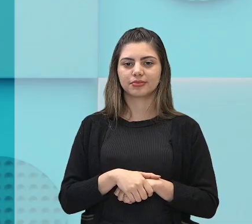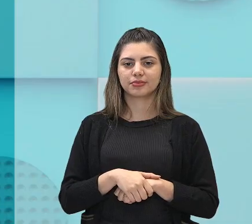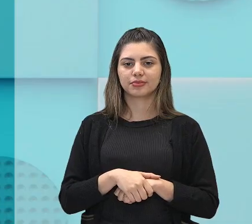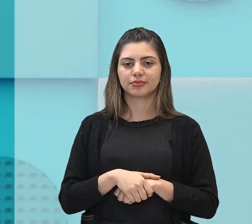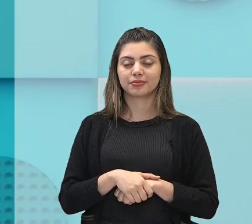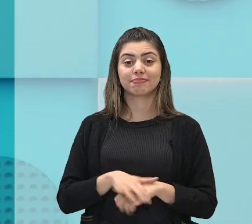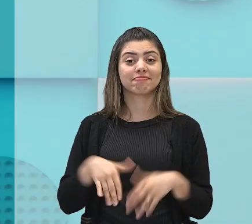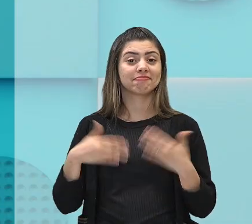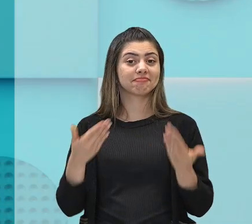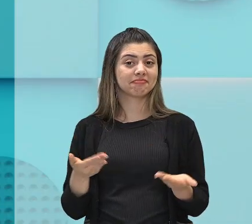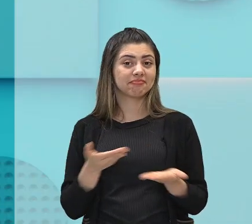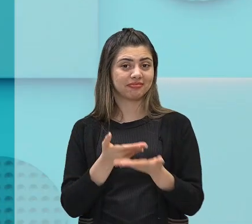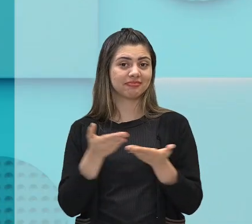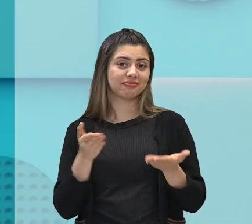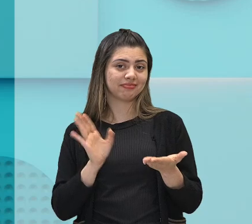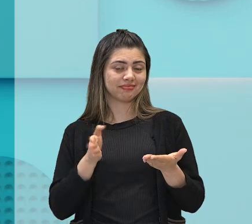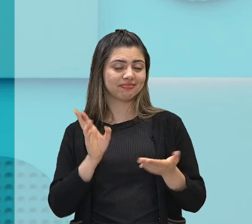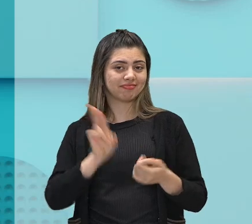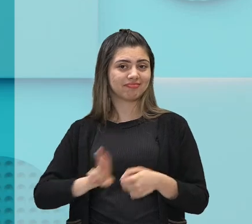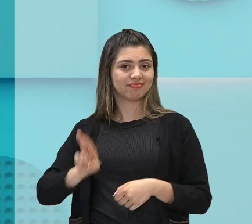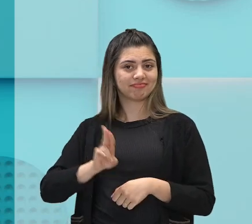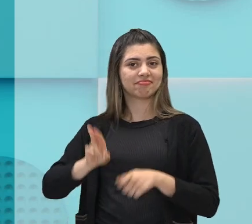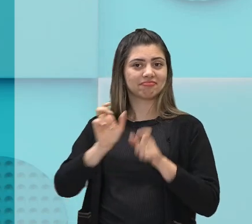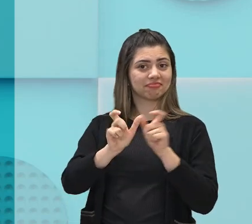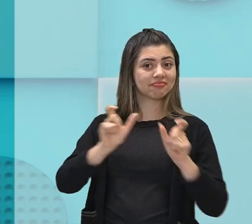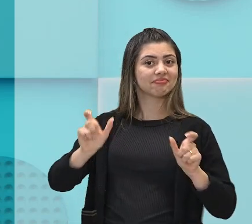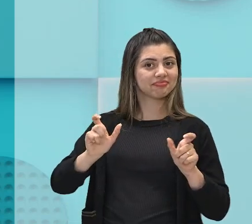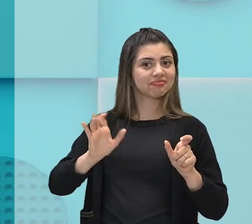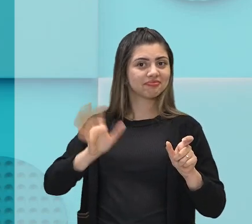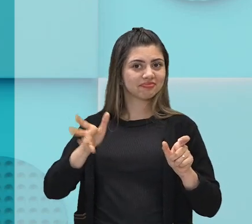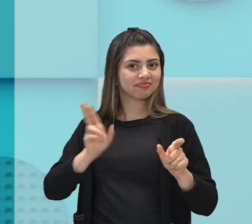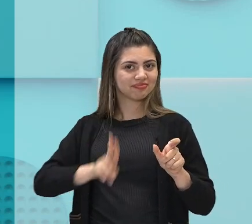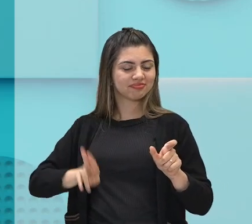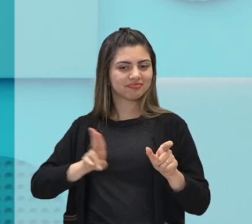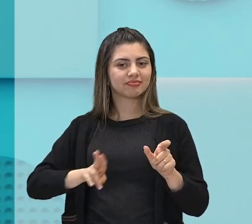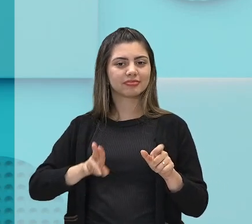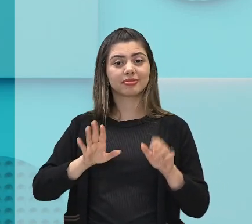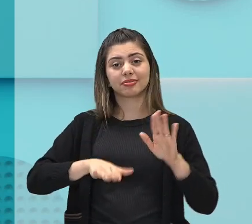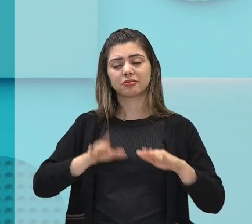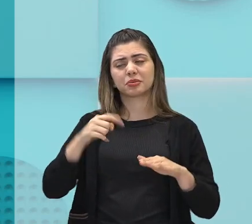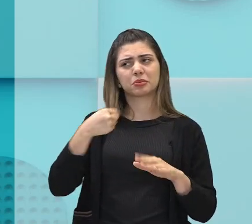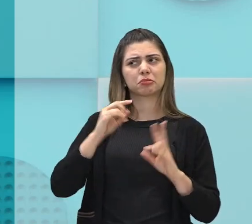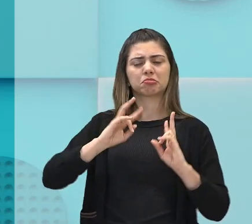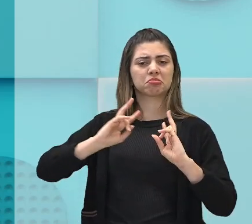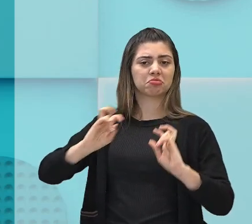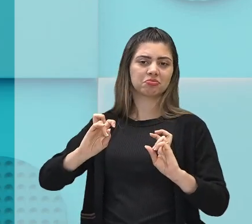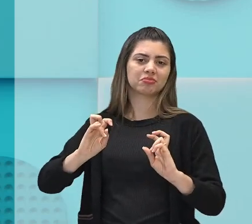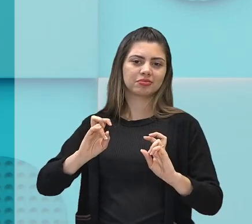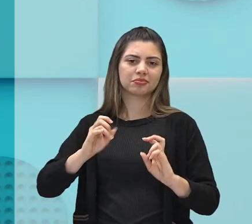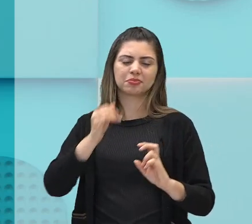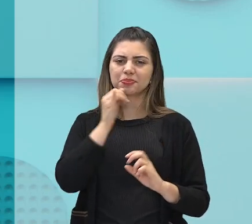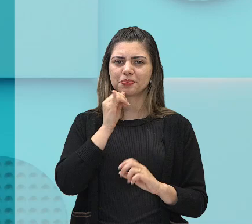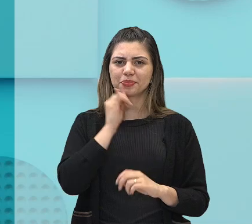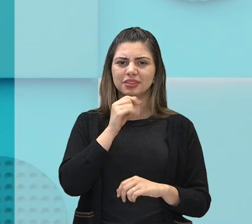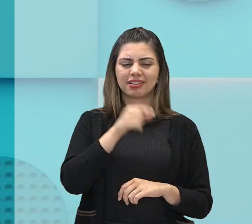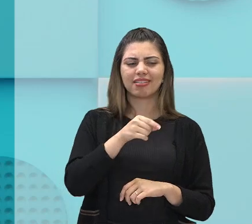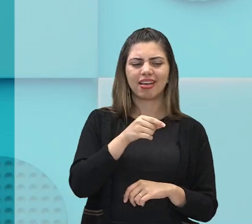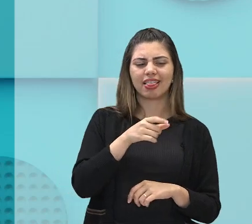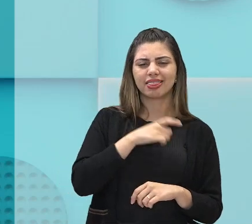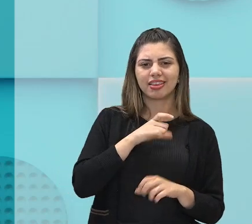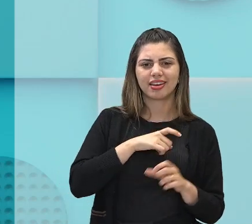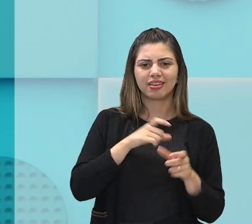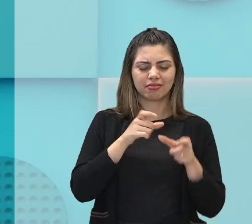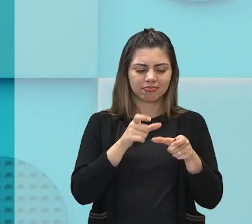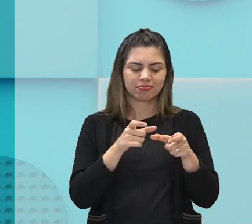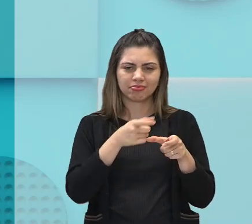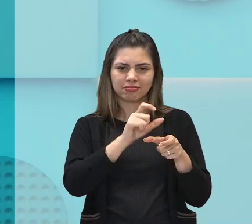E aí, já tinham utilizado algum desses termos? Muitos deles a gente nem se dá conta. O dente do alho, como se o alho tivesse